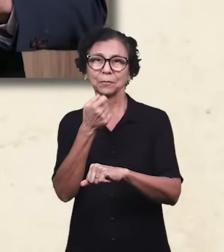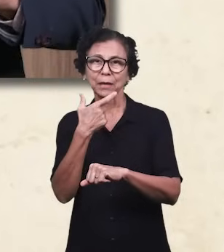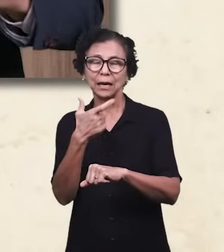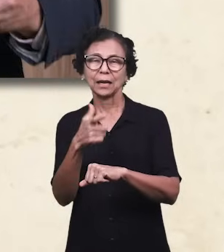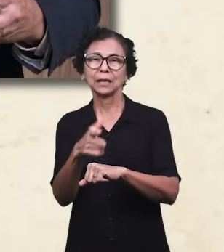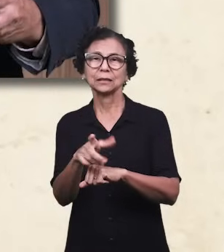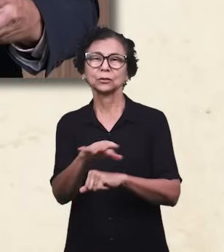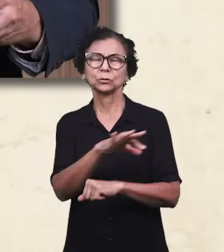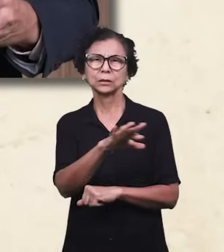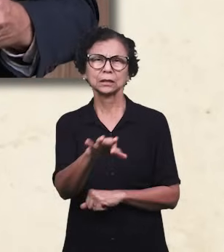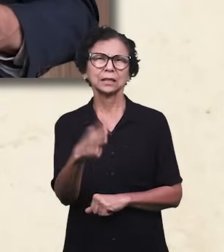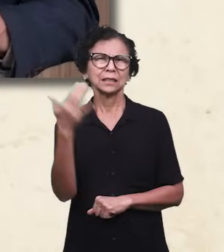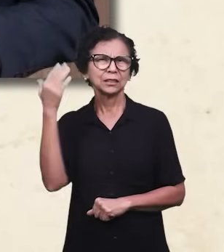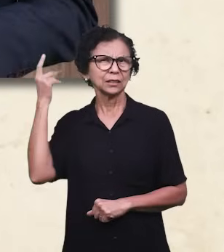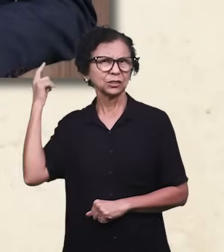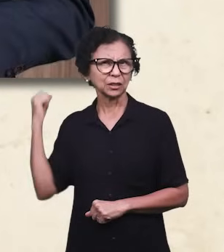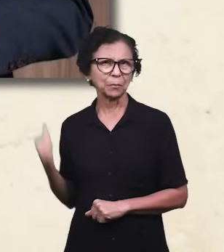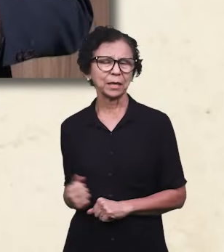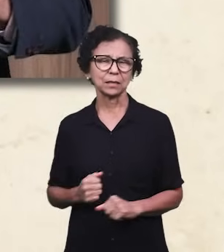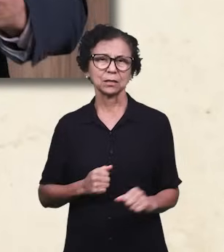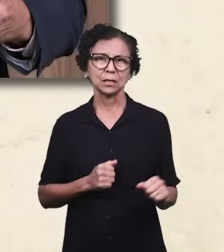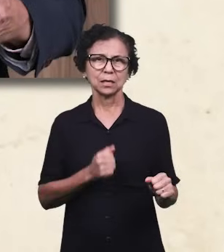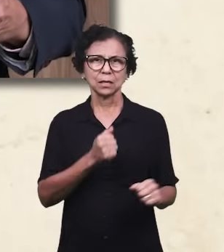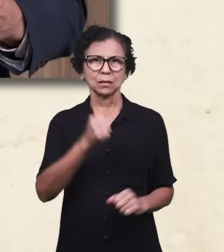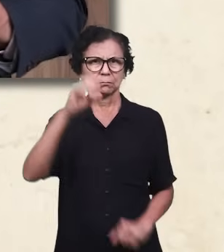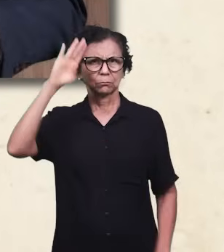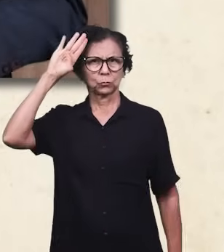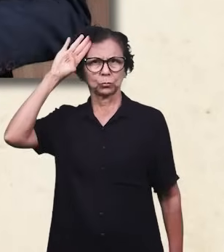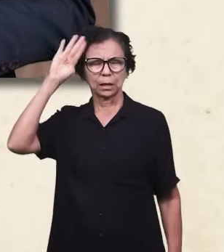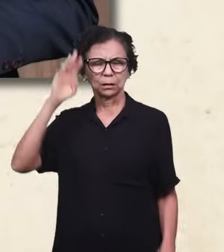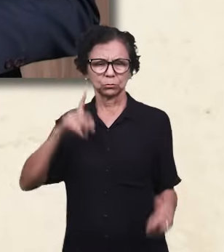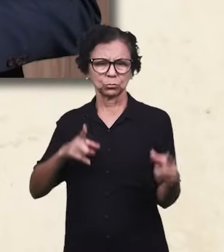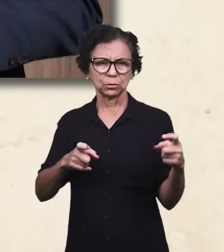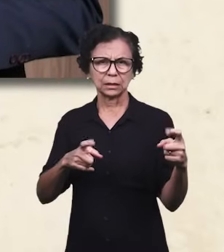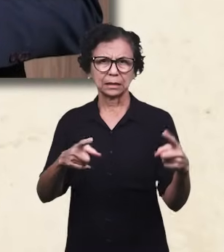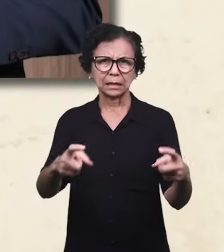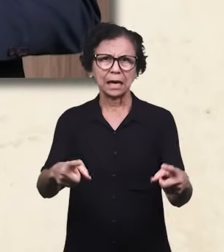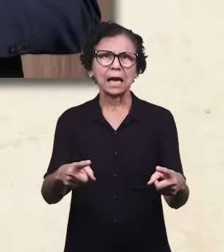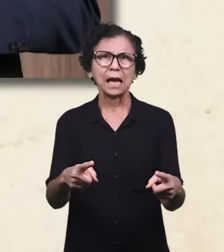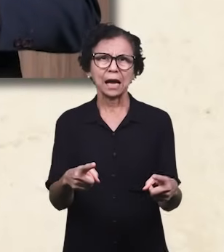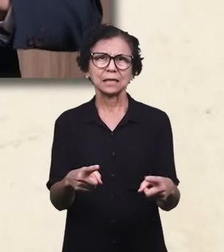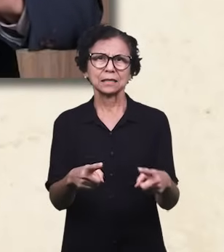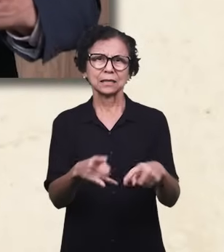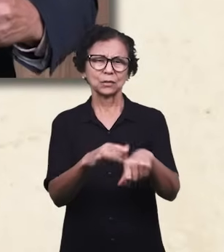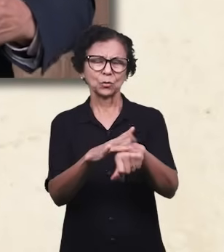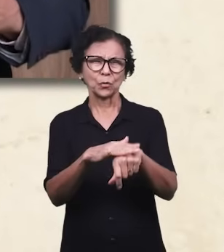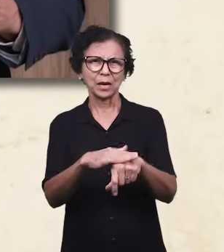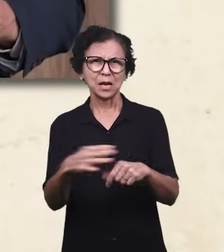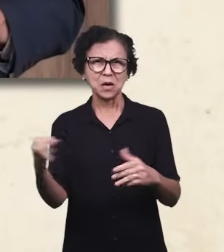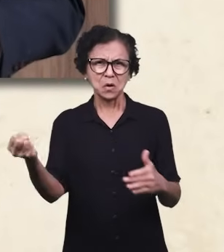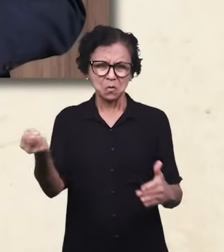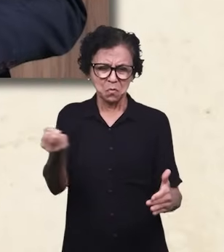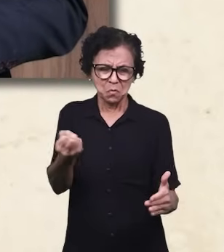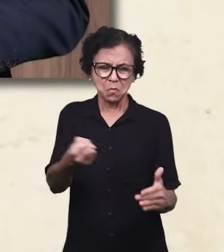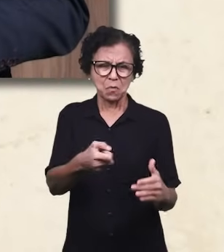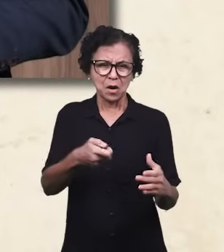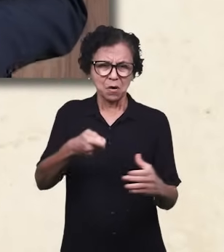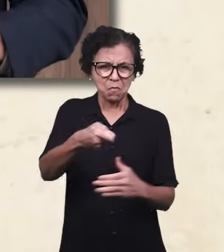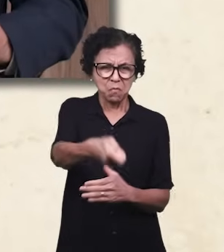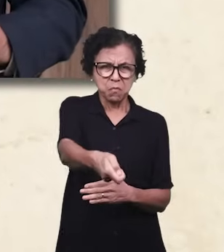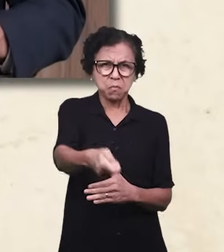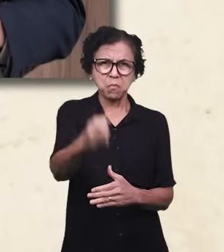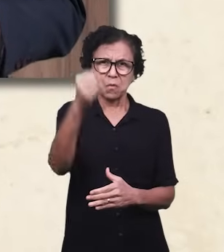atingidos nas guerras, era muito comum isso, os feridos da guerra, às vezes espadas, lanças,